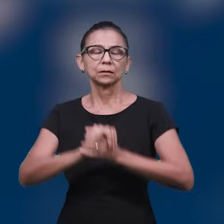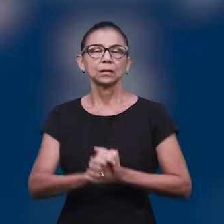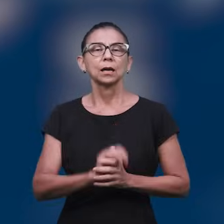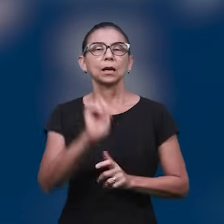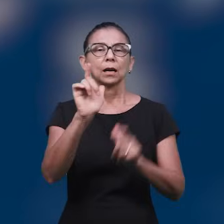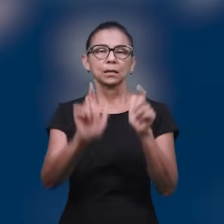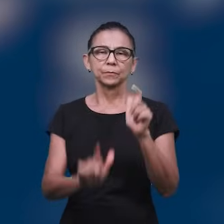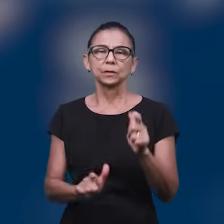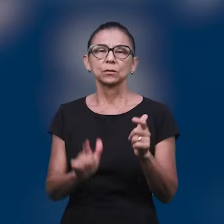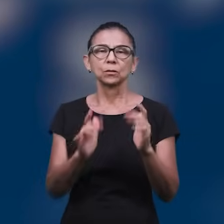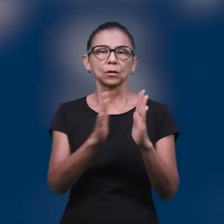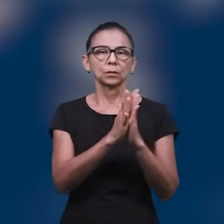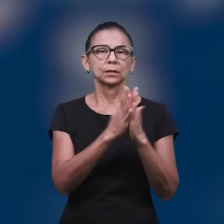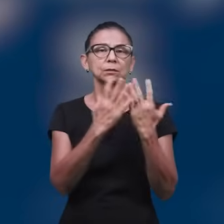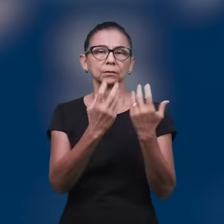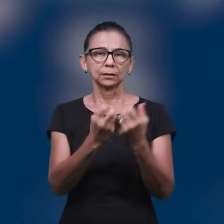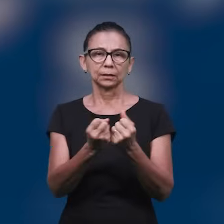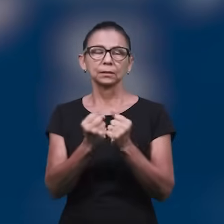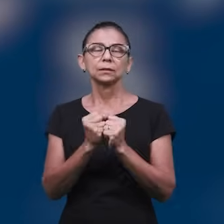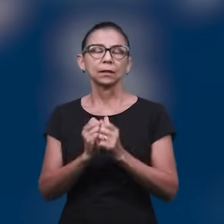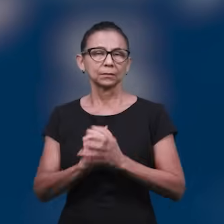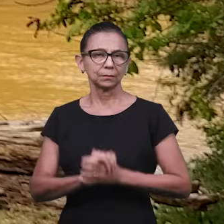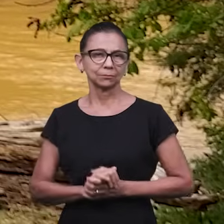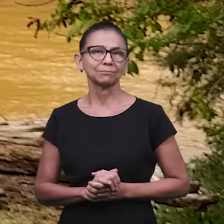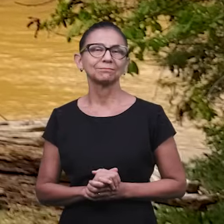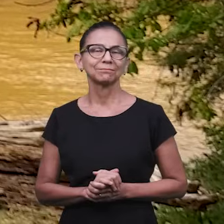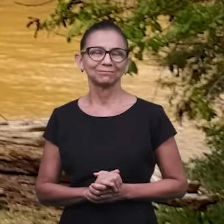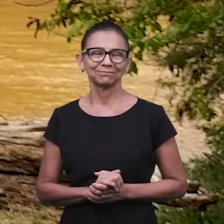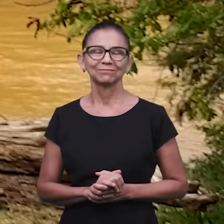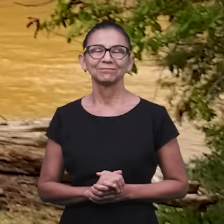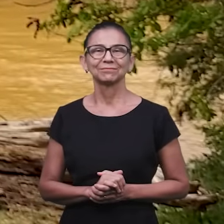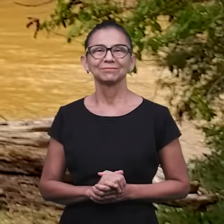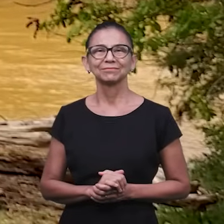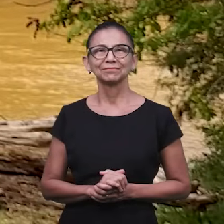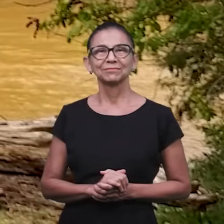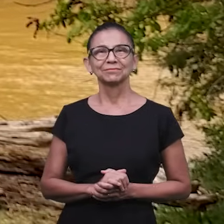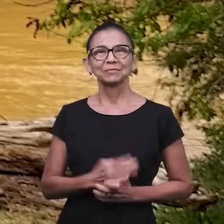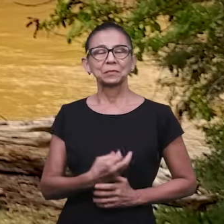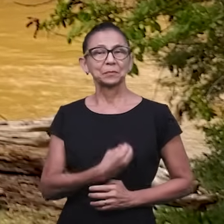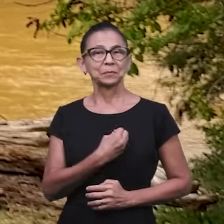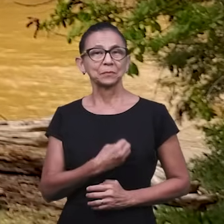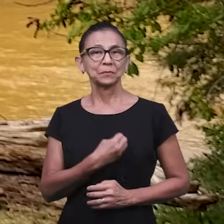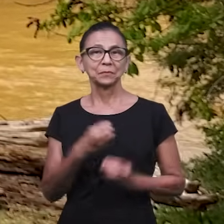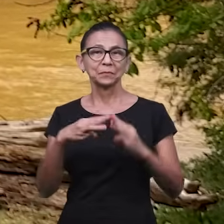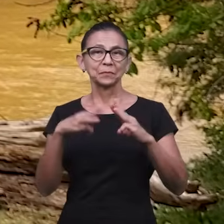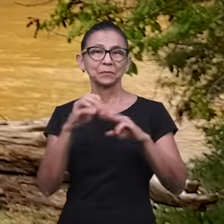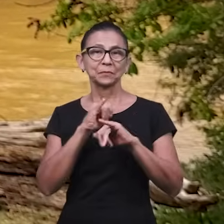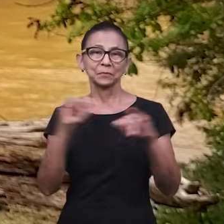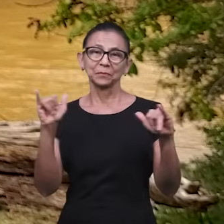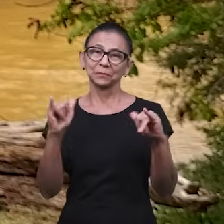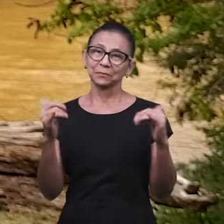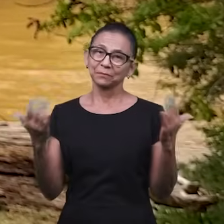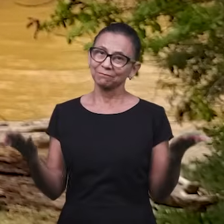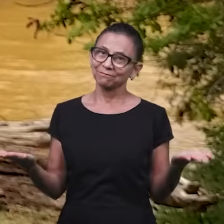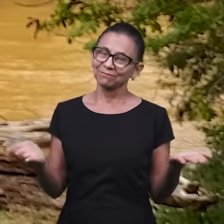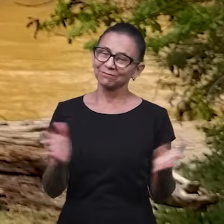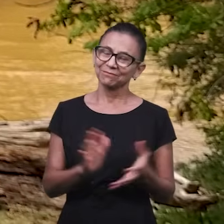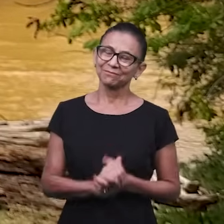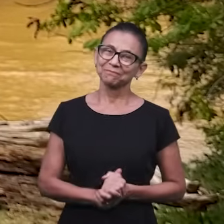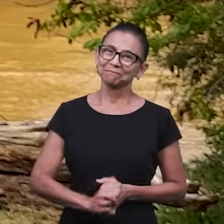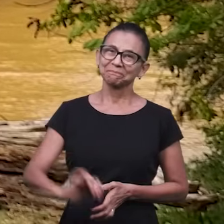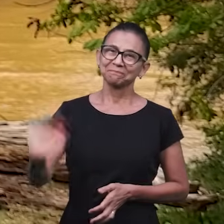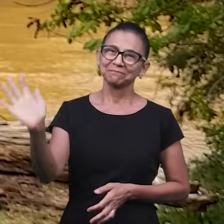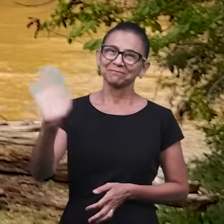aceitaram a oração e foram visitadas pelo Senhor. E esta foi a nossa participação no Manaí News de hoje. E